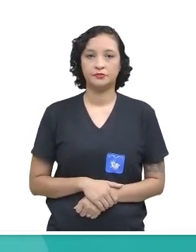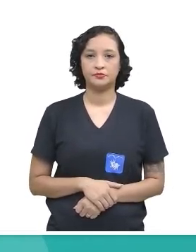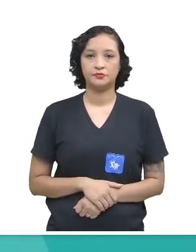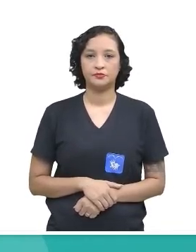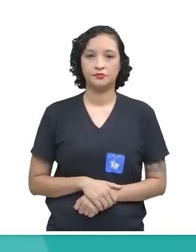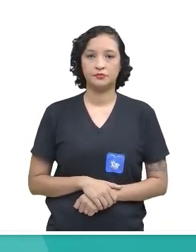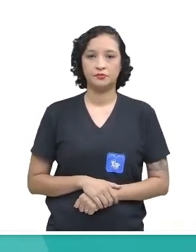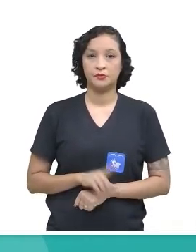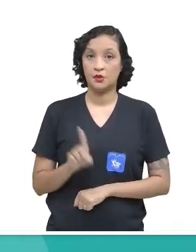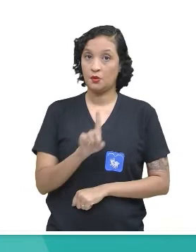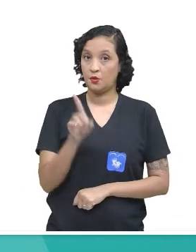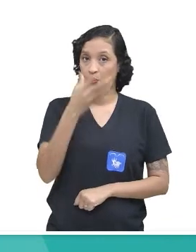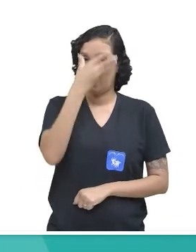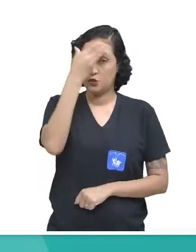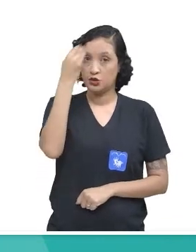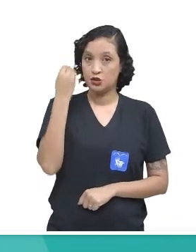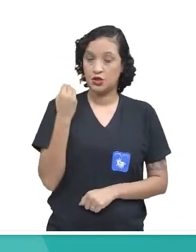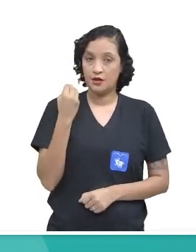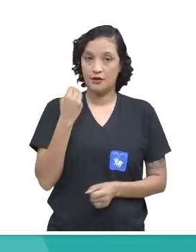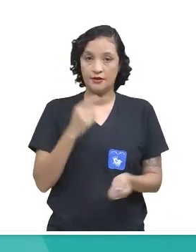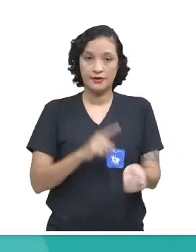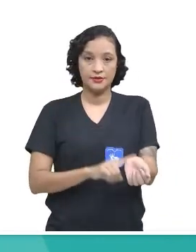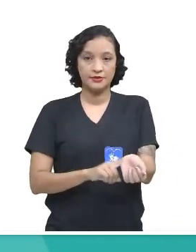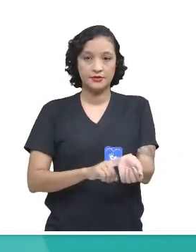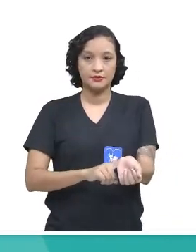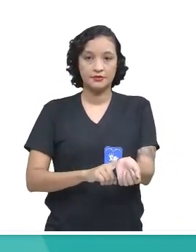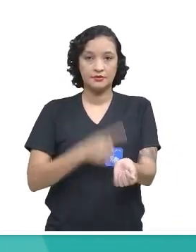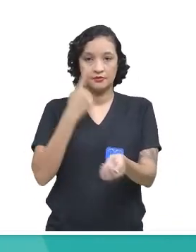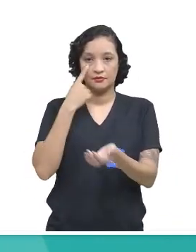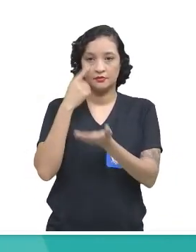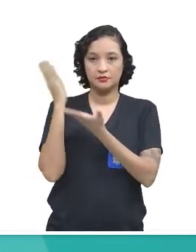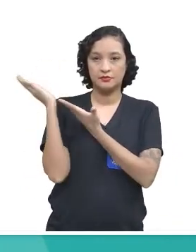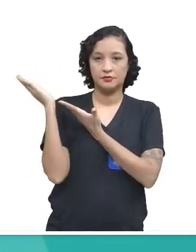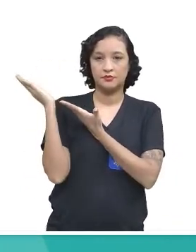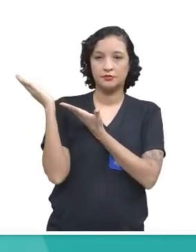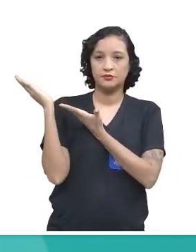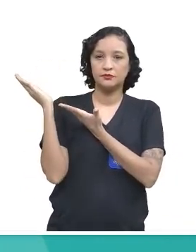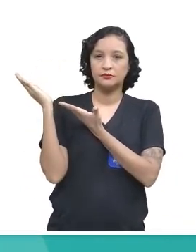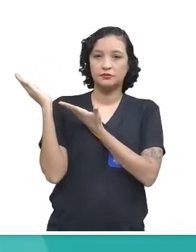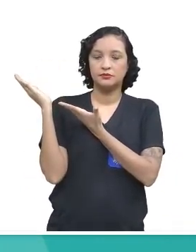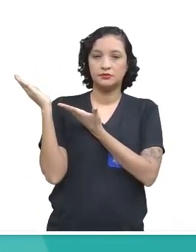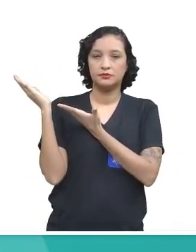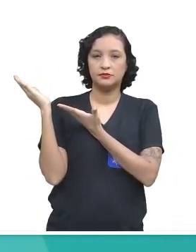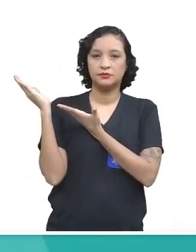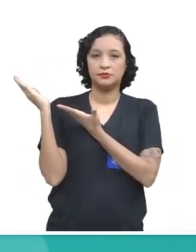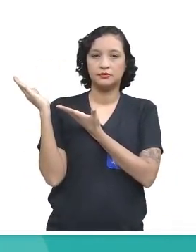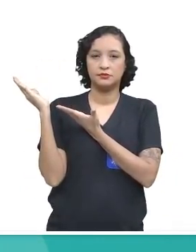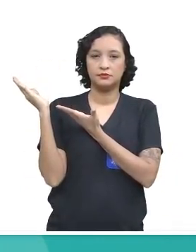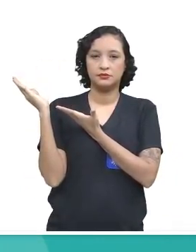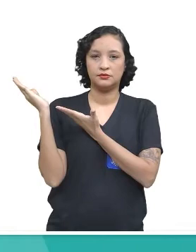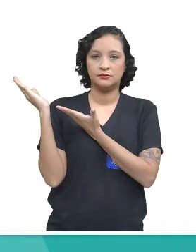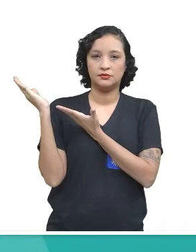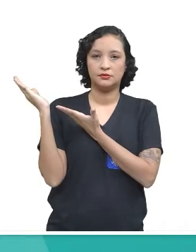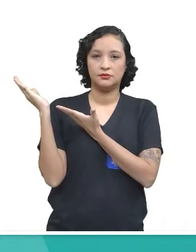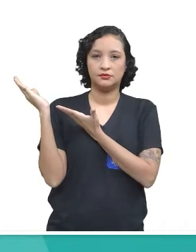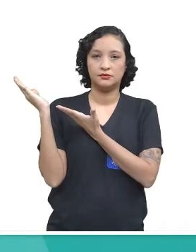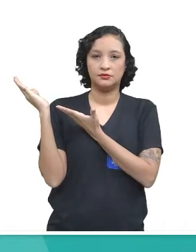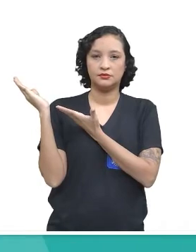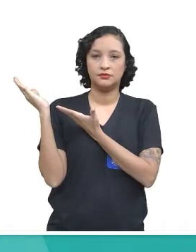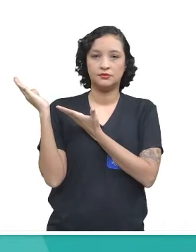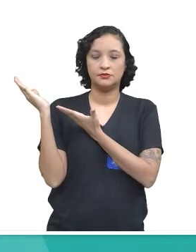não esqueçam que abaixo da linha, deixa eu me deslocar um pouquinho para